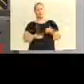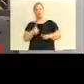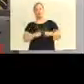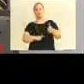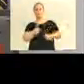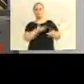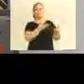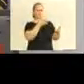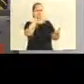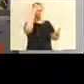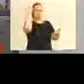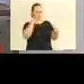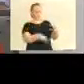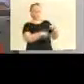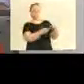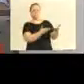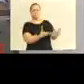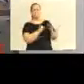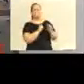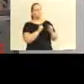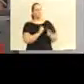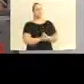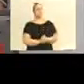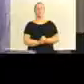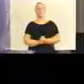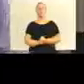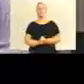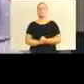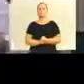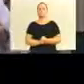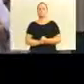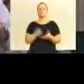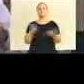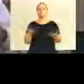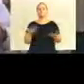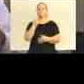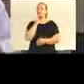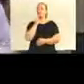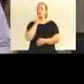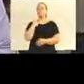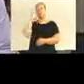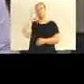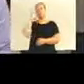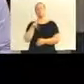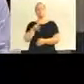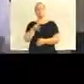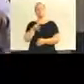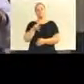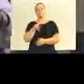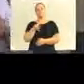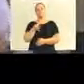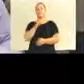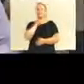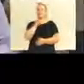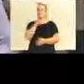para contribuir com esse debate. Ouvimos em a parte, vereador Ivanato. Vereador Robinho, eu compreendo. E respondo a